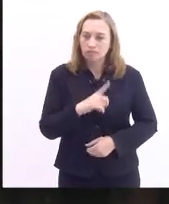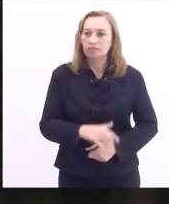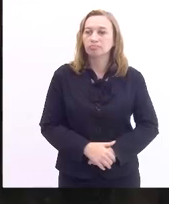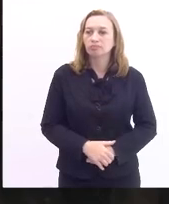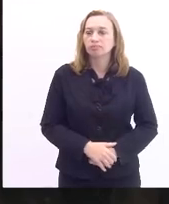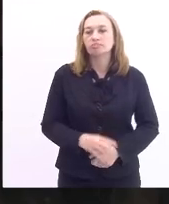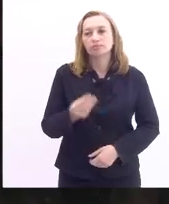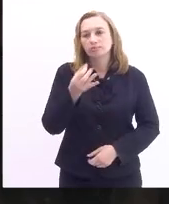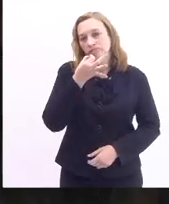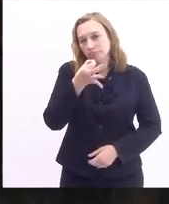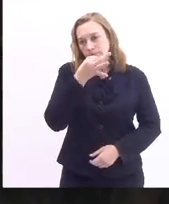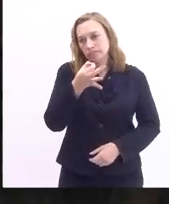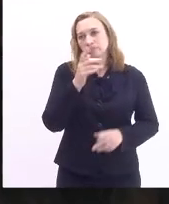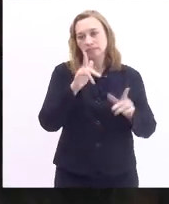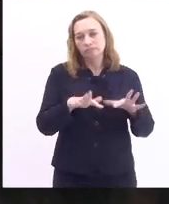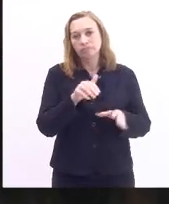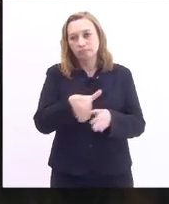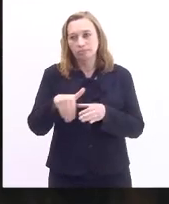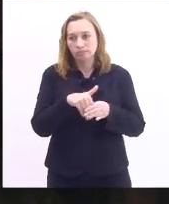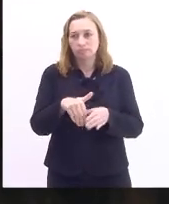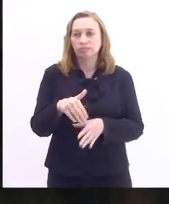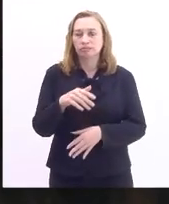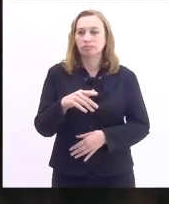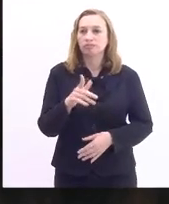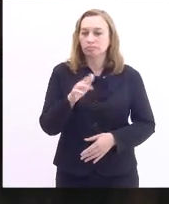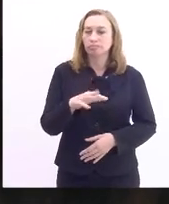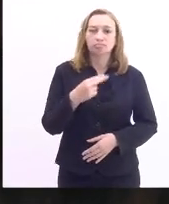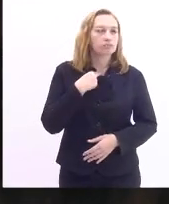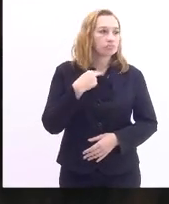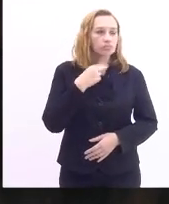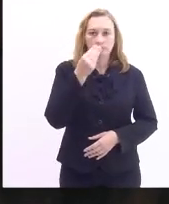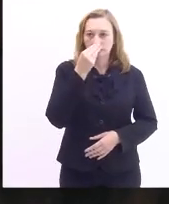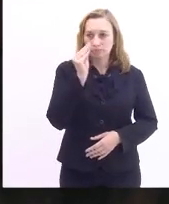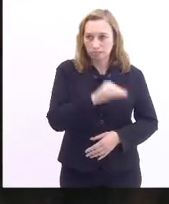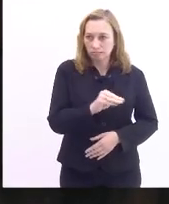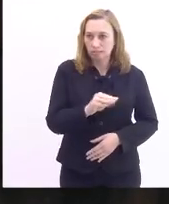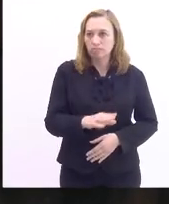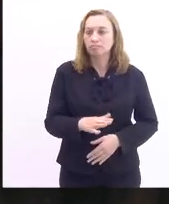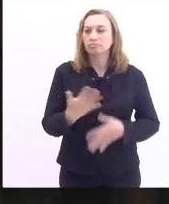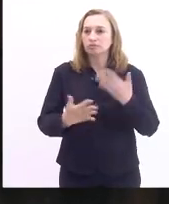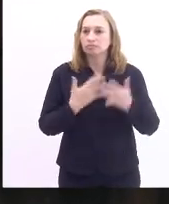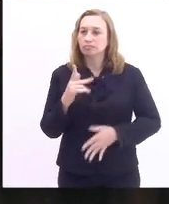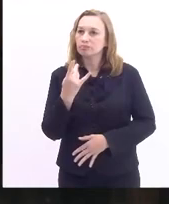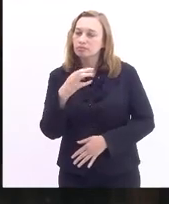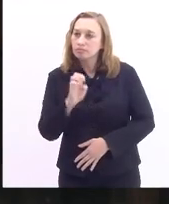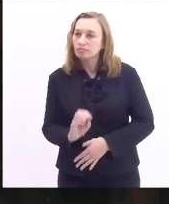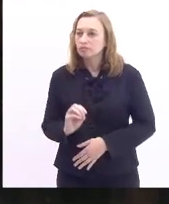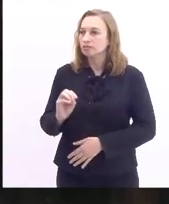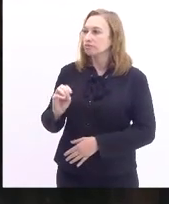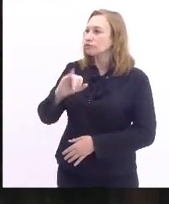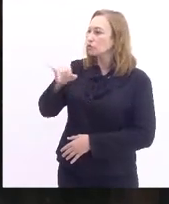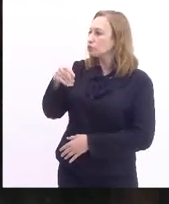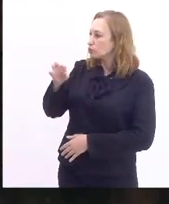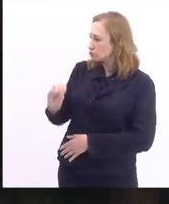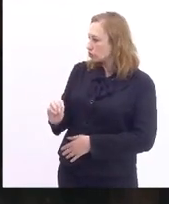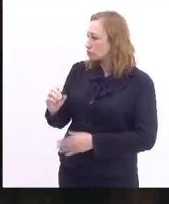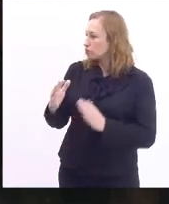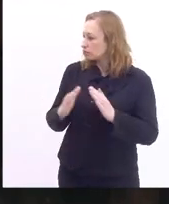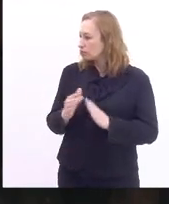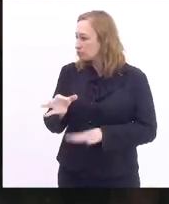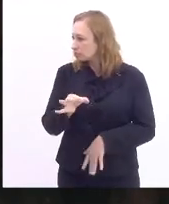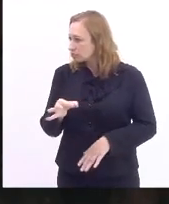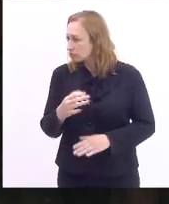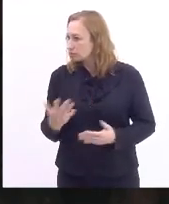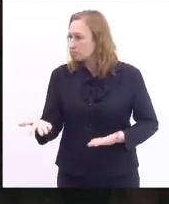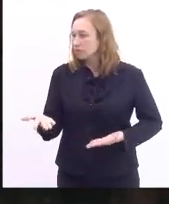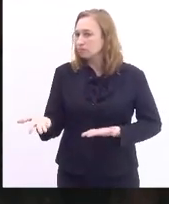gente por ter opinião diferente volta diferente não pode ignorar a história do petróleo a minha alegria de foi visto o Hélio de ver o Júnior da Casa da Moeda que foi